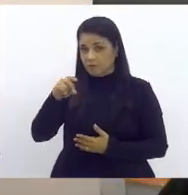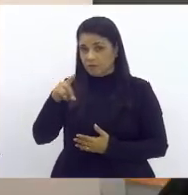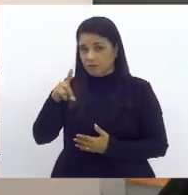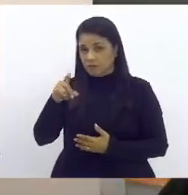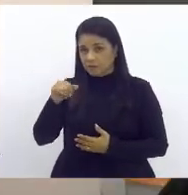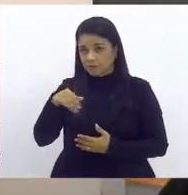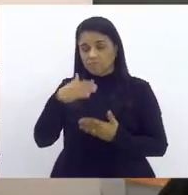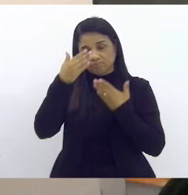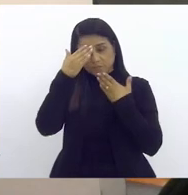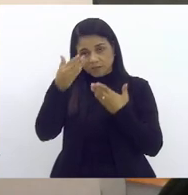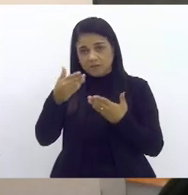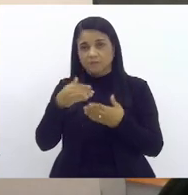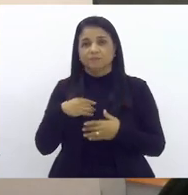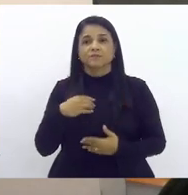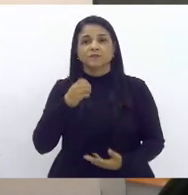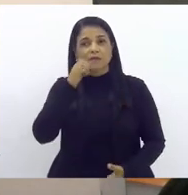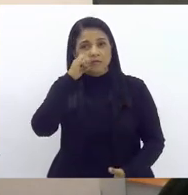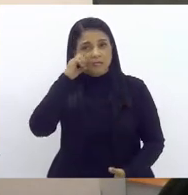querida.